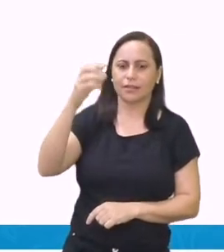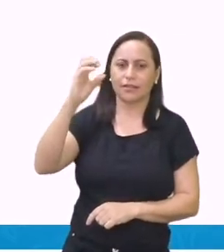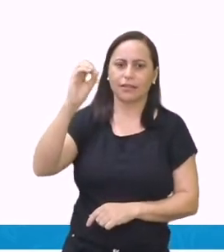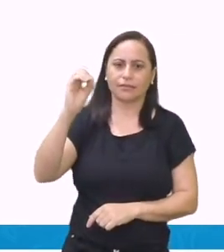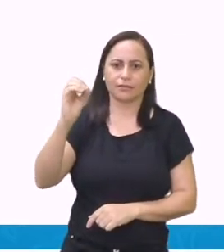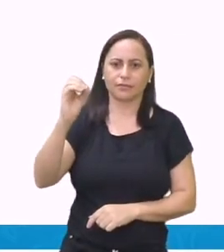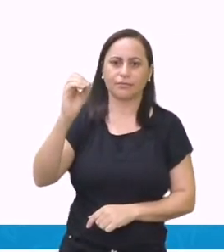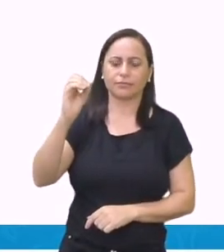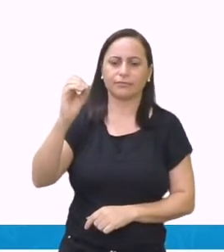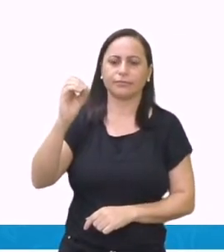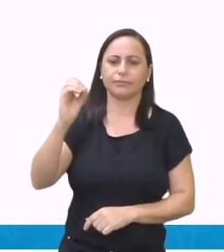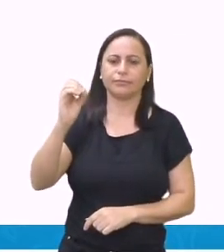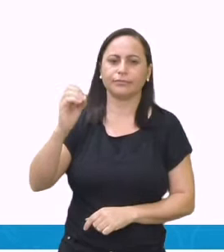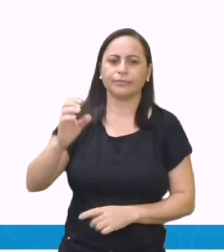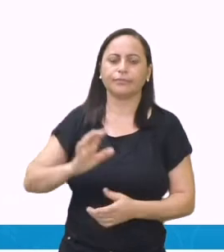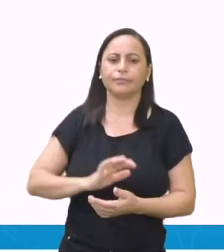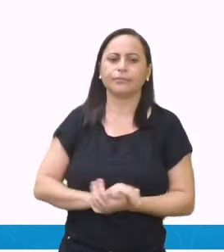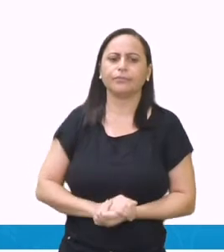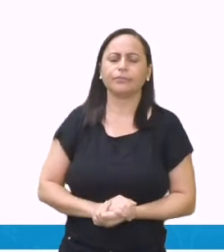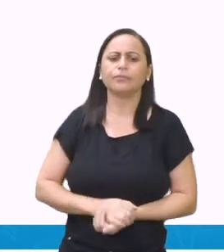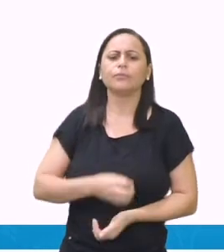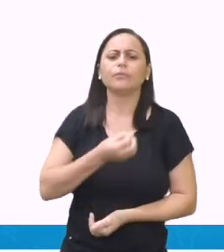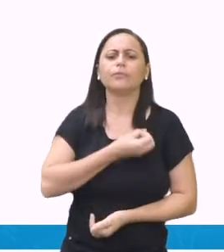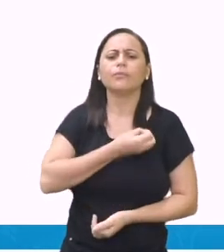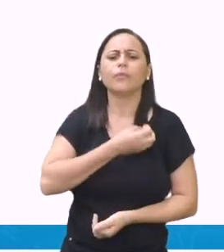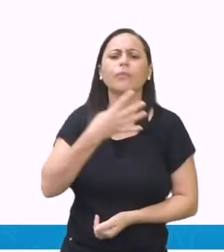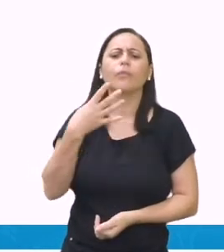unidade 70. E o número